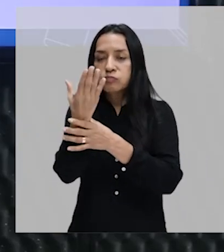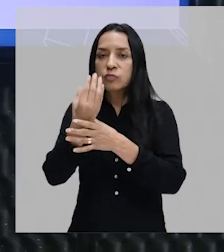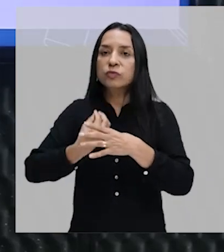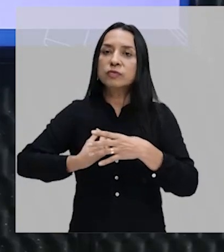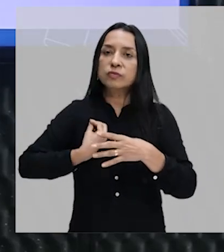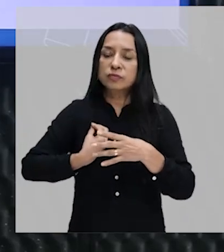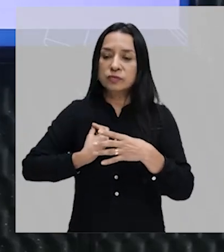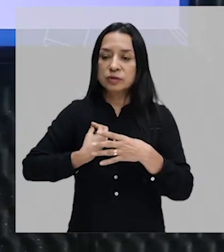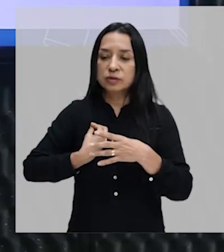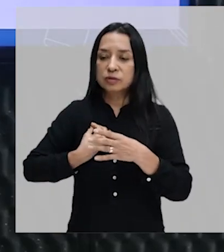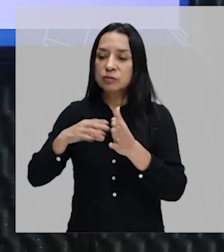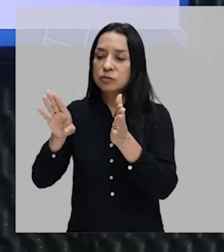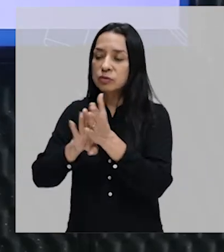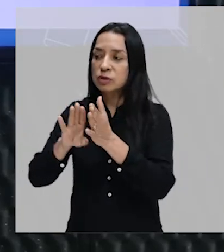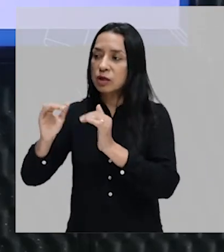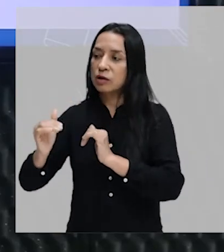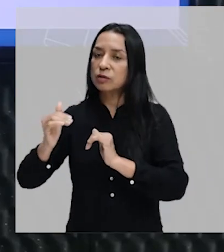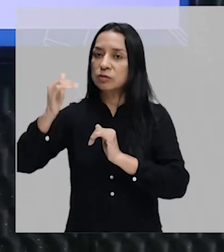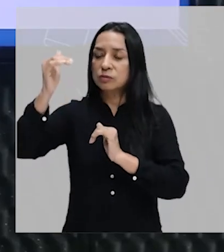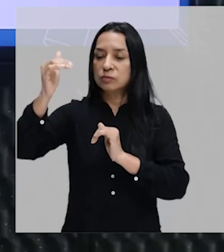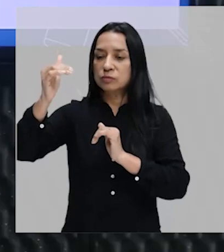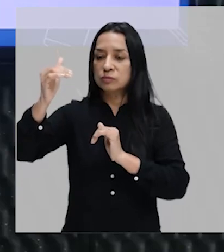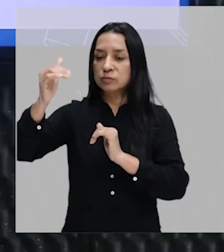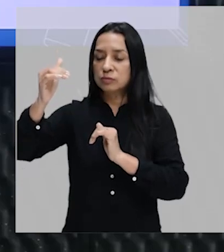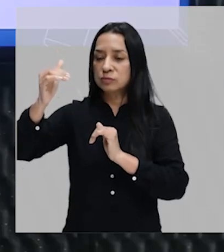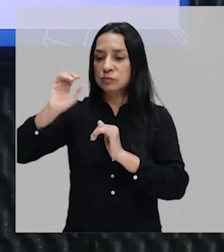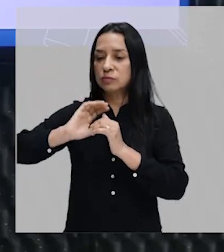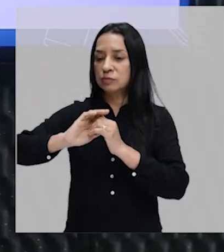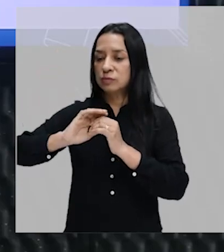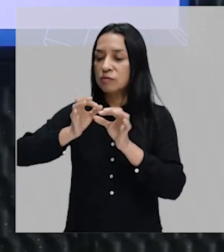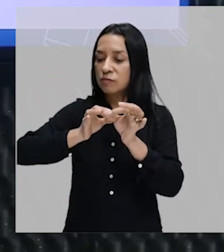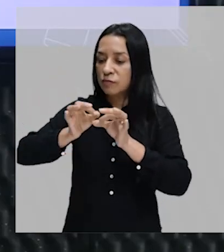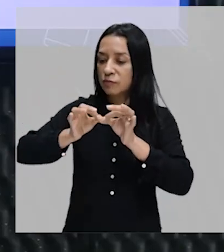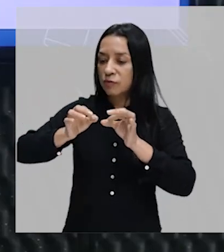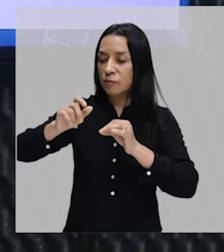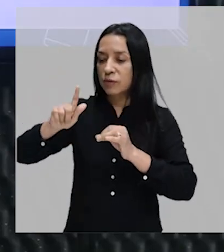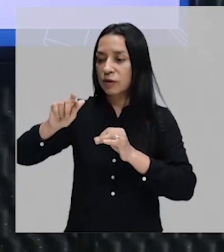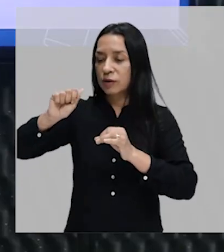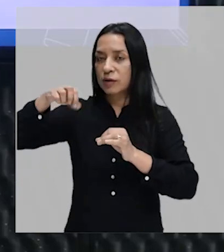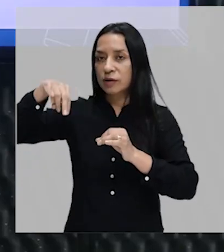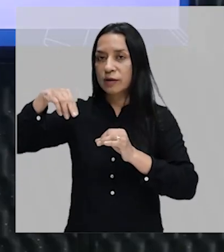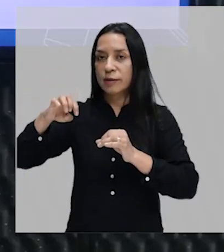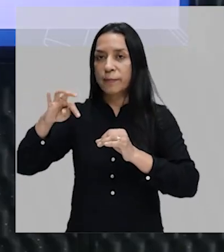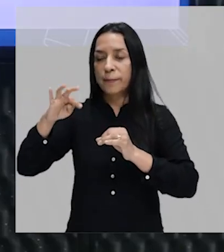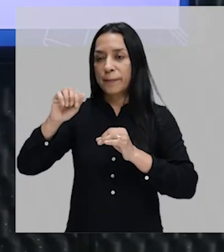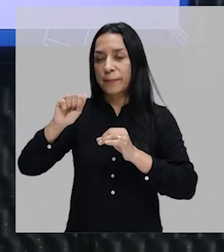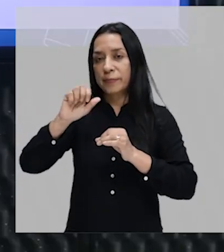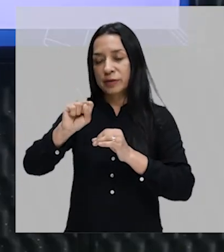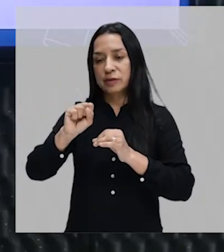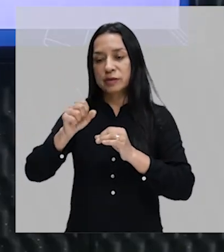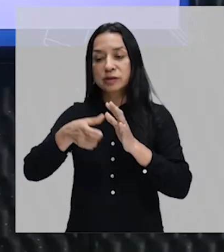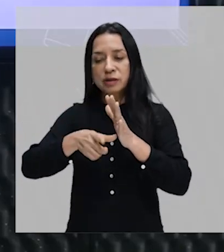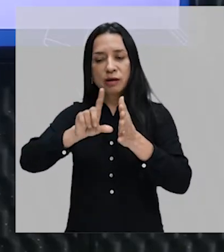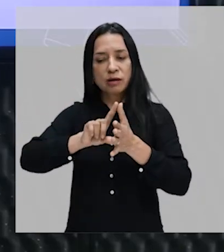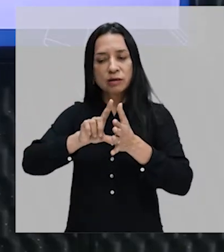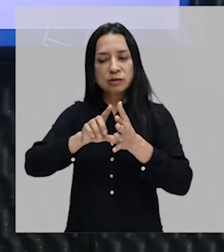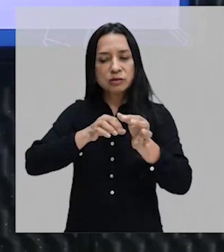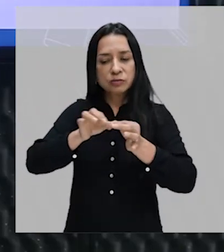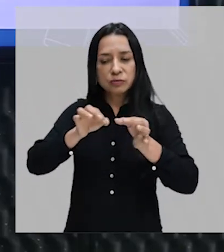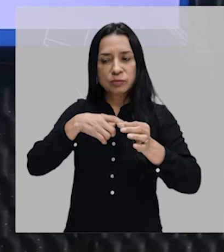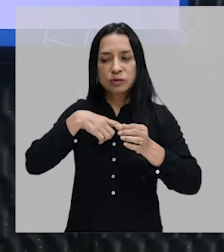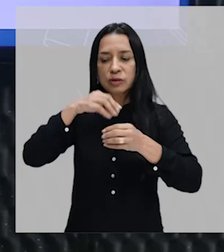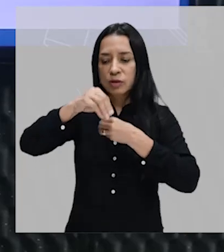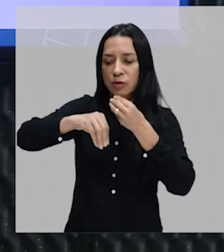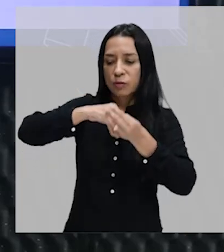ele chega na fase adulta, que ele vai formar gametas, os gametas que ele forma, antes de se formarem, ocorre uma